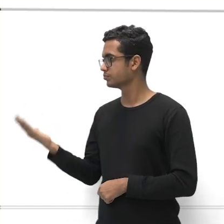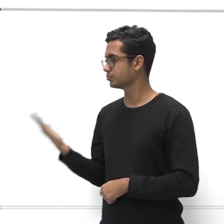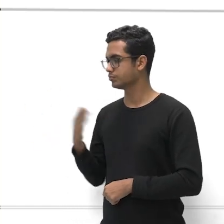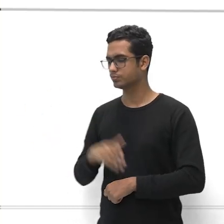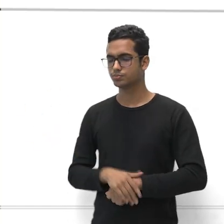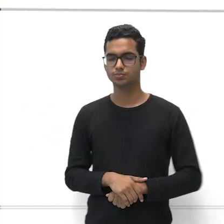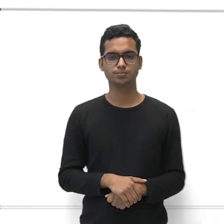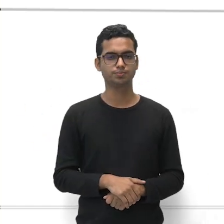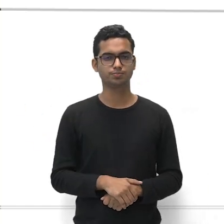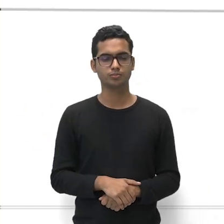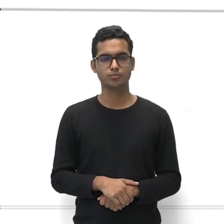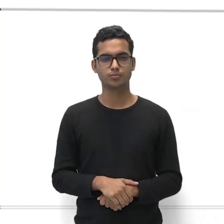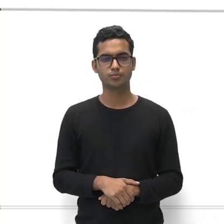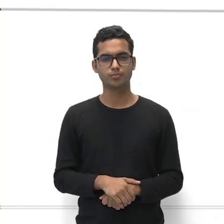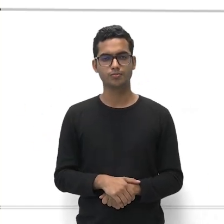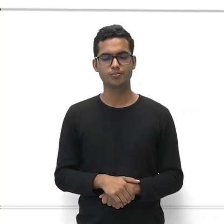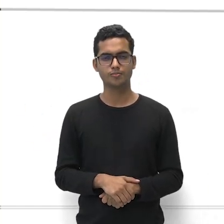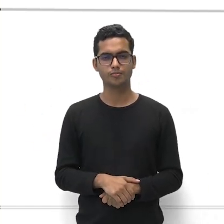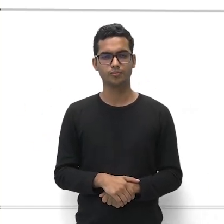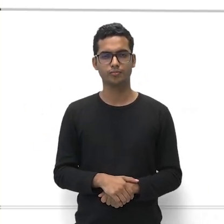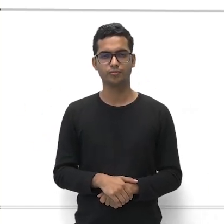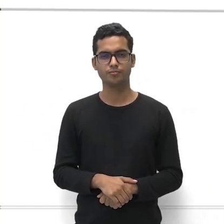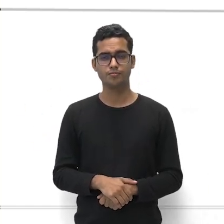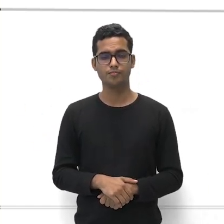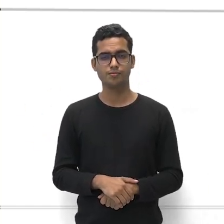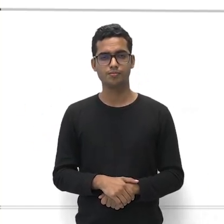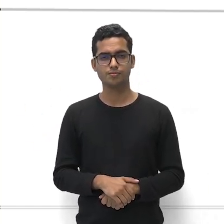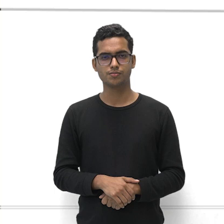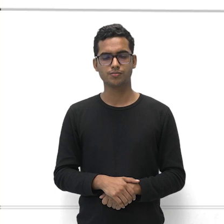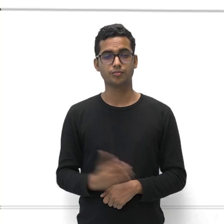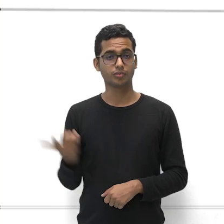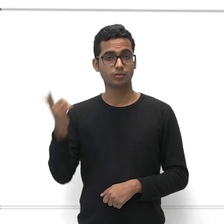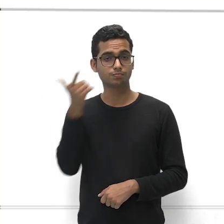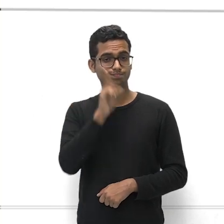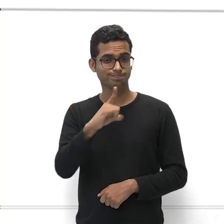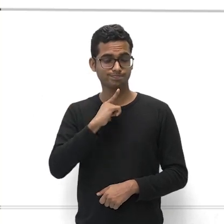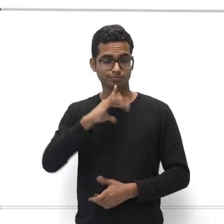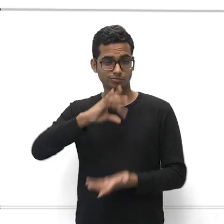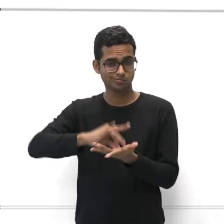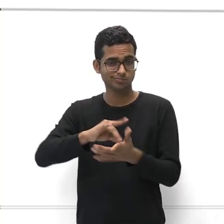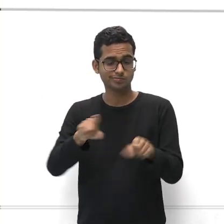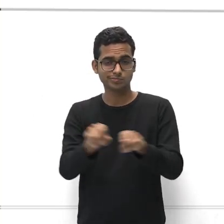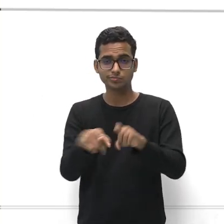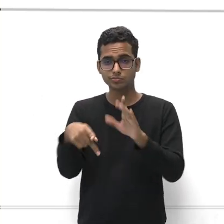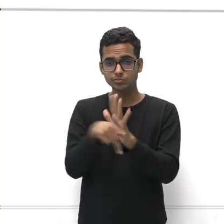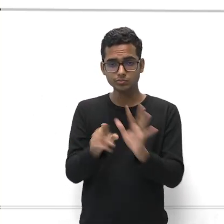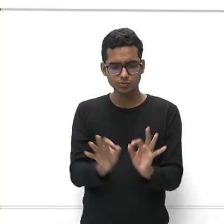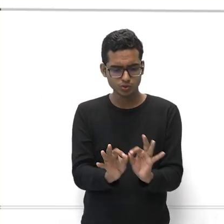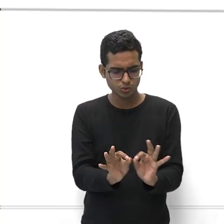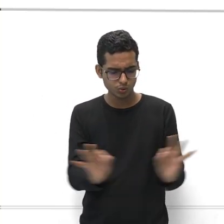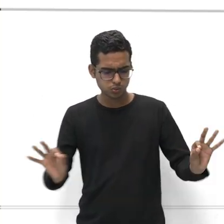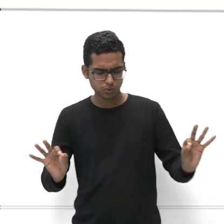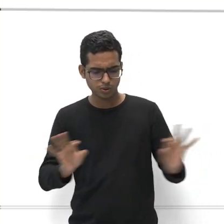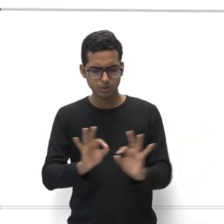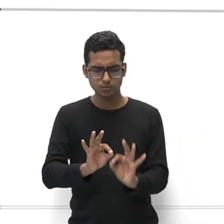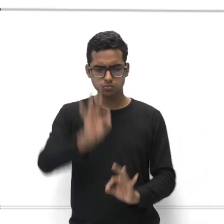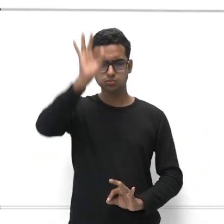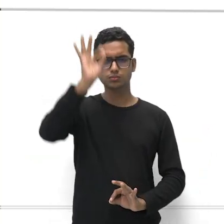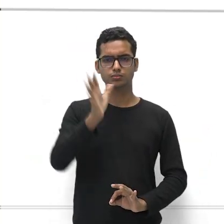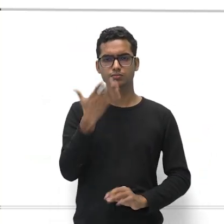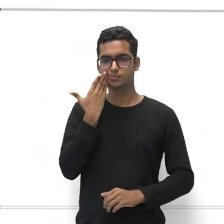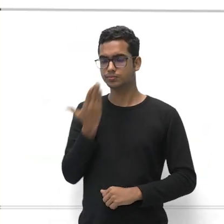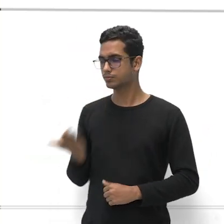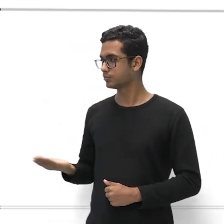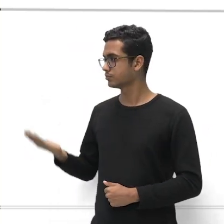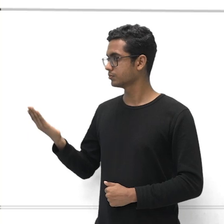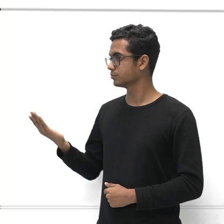Agora, para nós obtermos aqui o nosso retângulo, o nosso losango, nós podemos proceder de duas formas, né? Nós